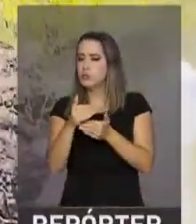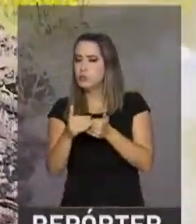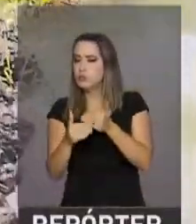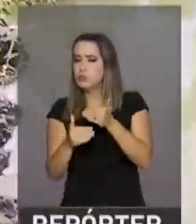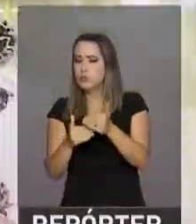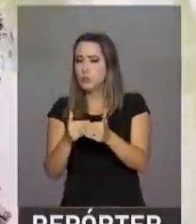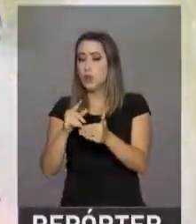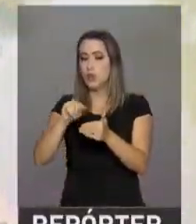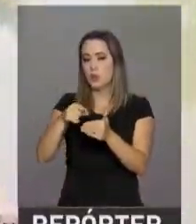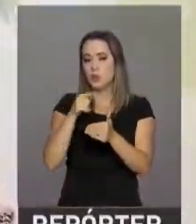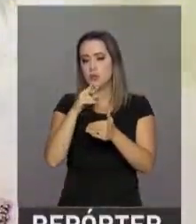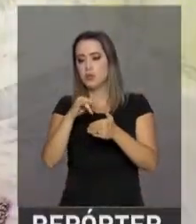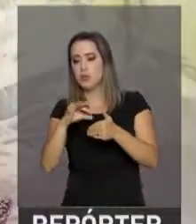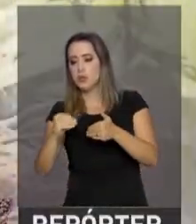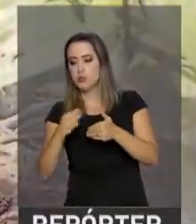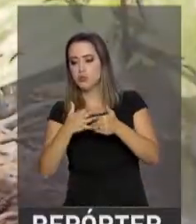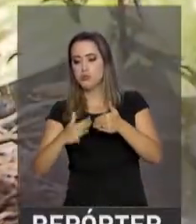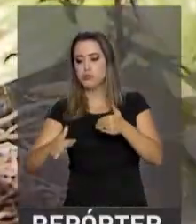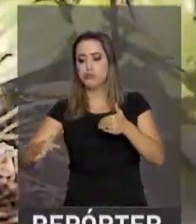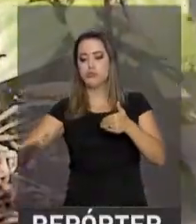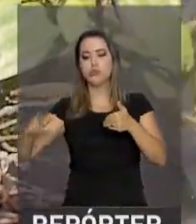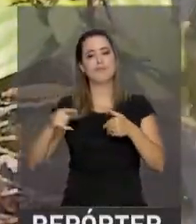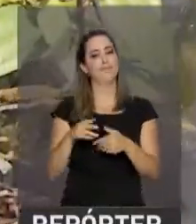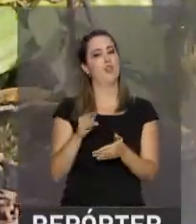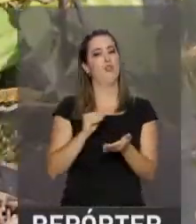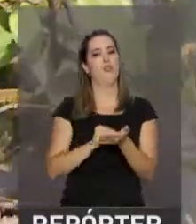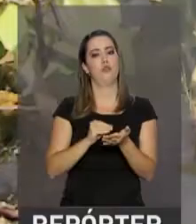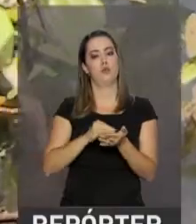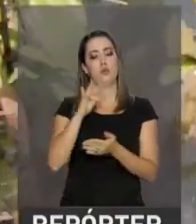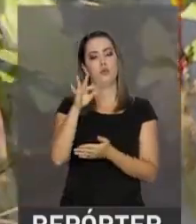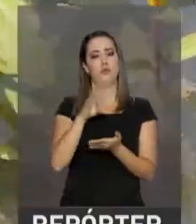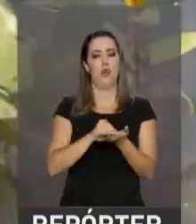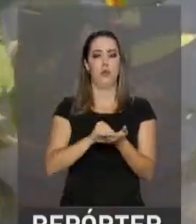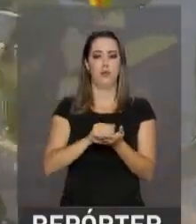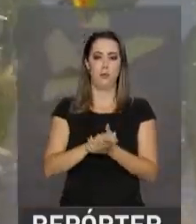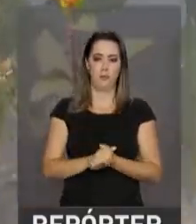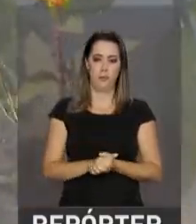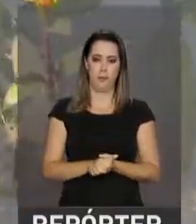nascentes, a gente não vai ter água, né, futuramente.